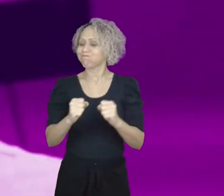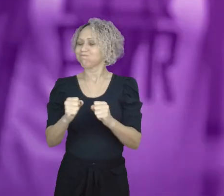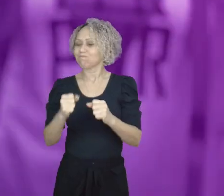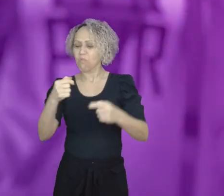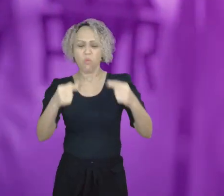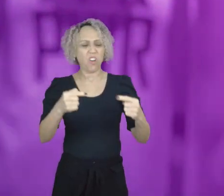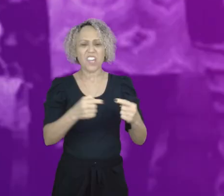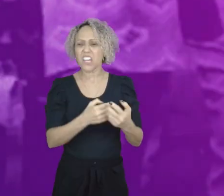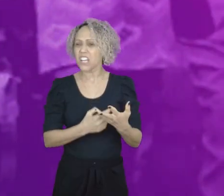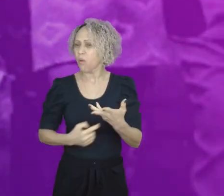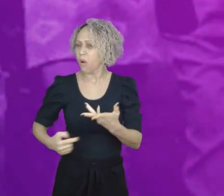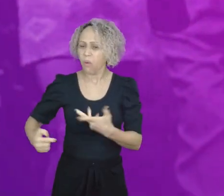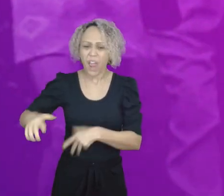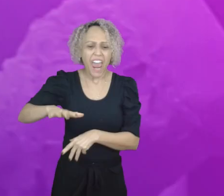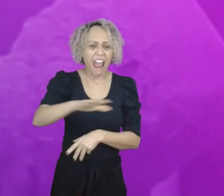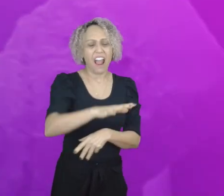poder.